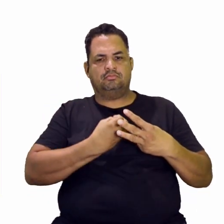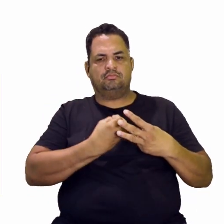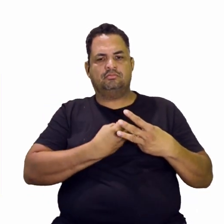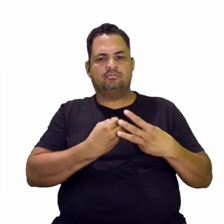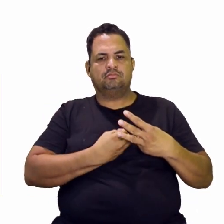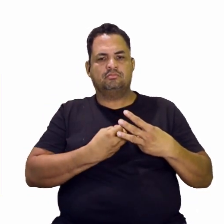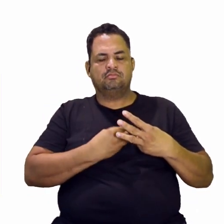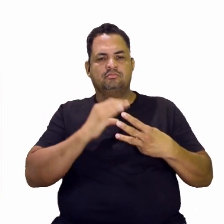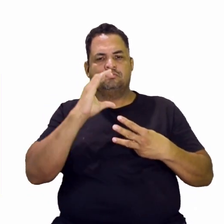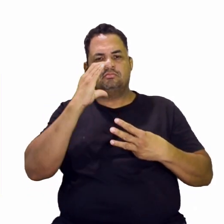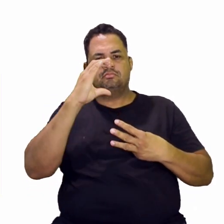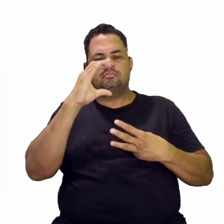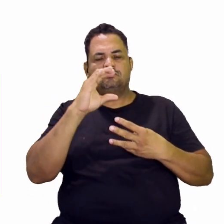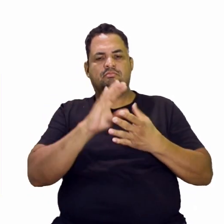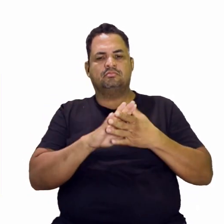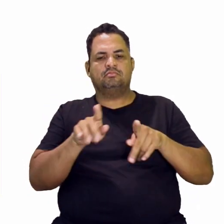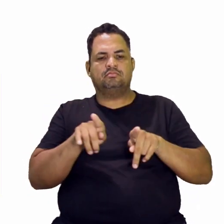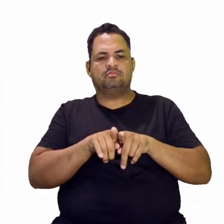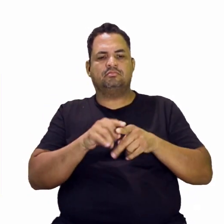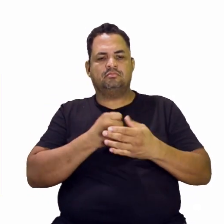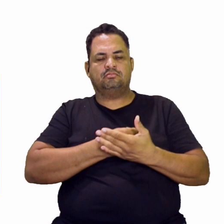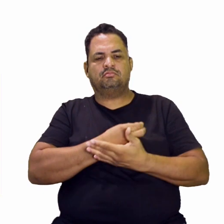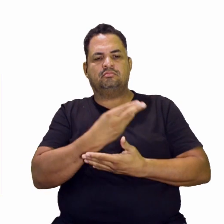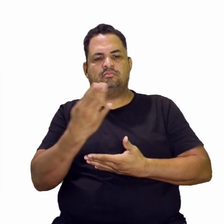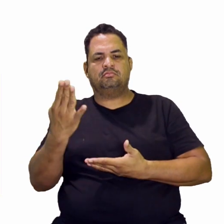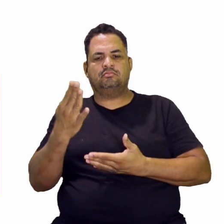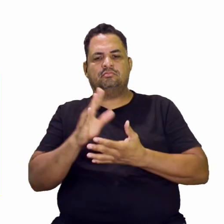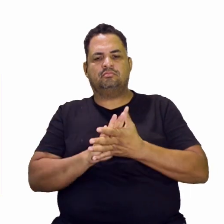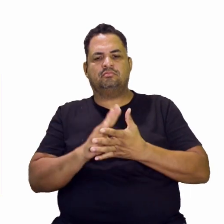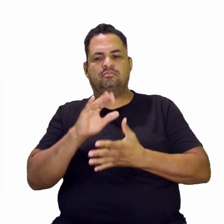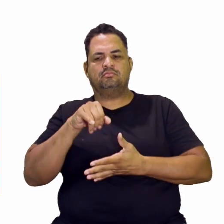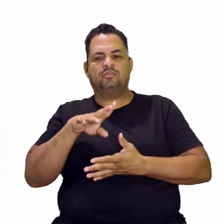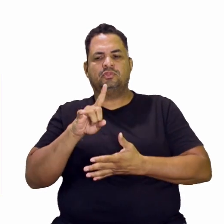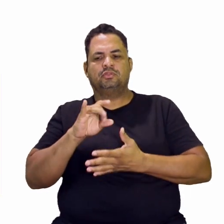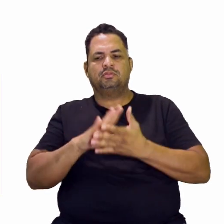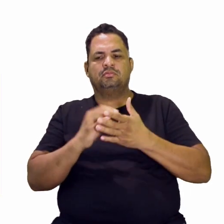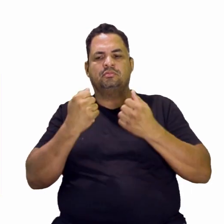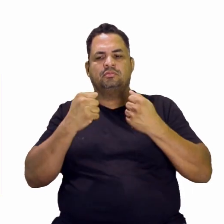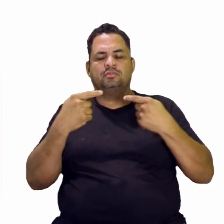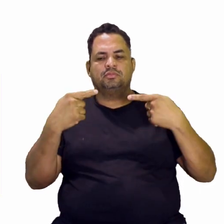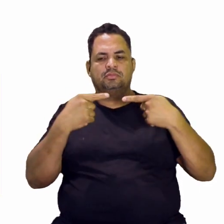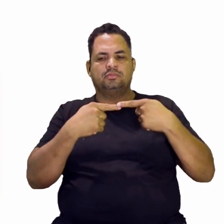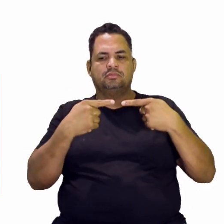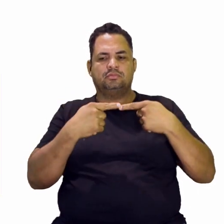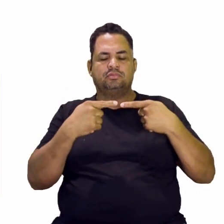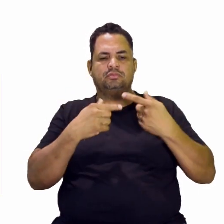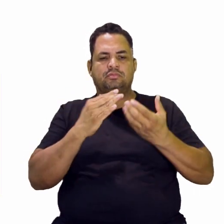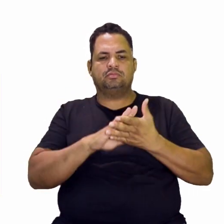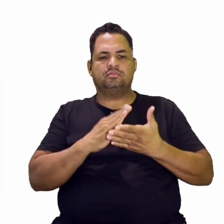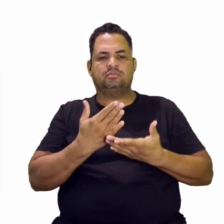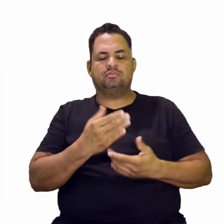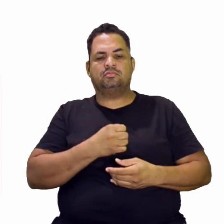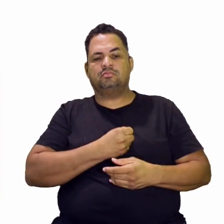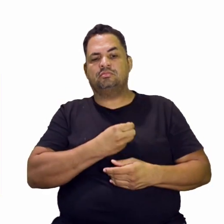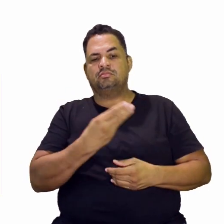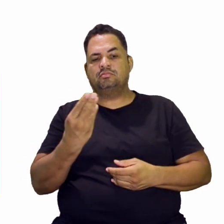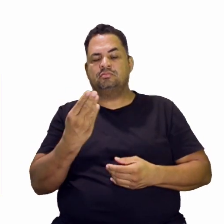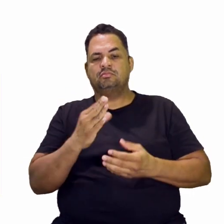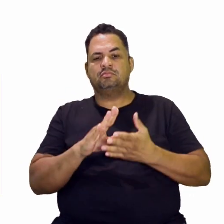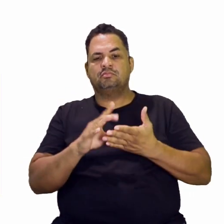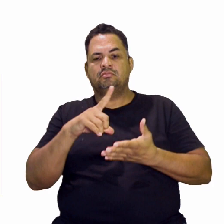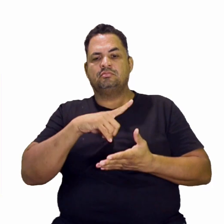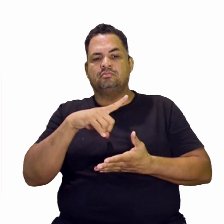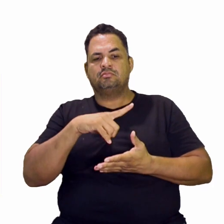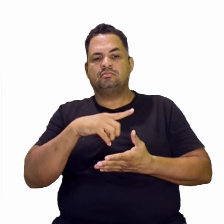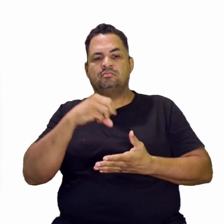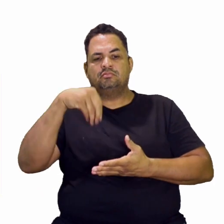de carbonos e a quantidade de monossacarídeos que pode se unir. Então, em relação à quantidade de carbono, nós